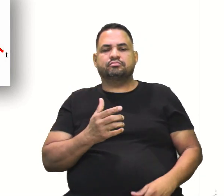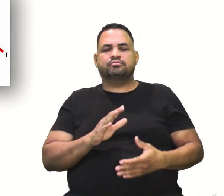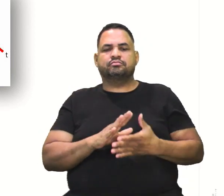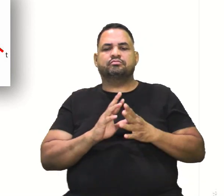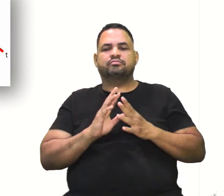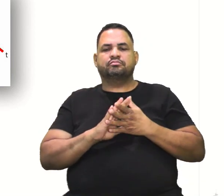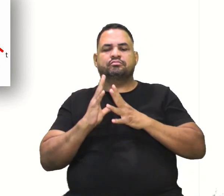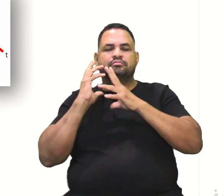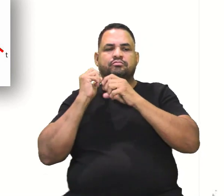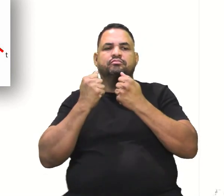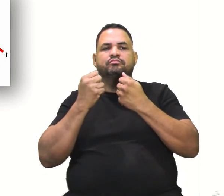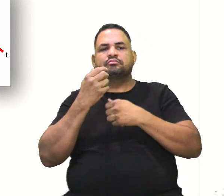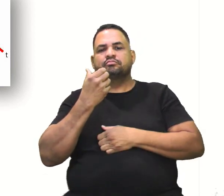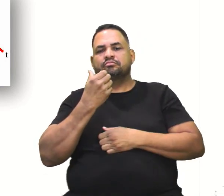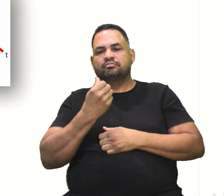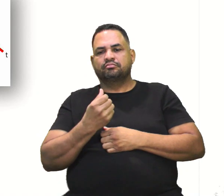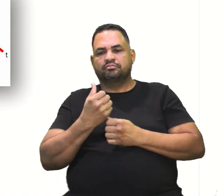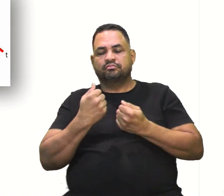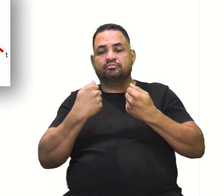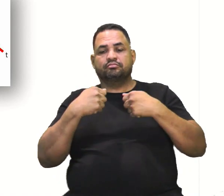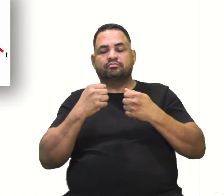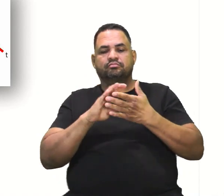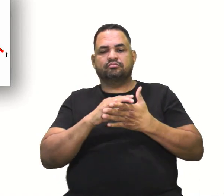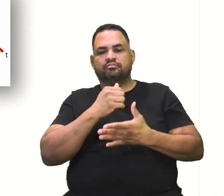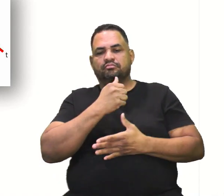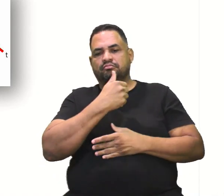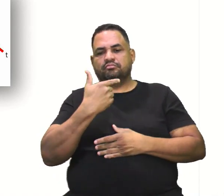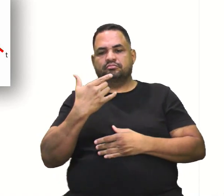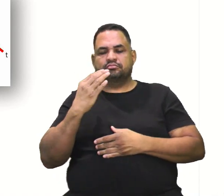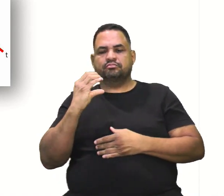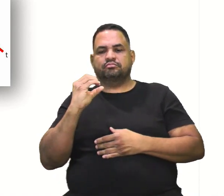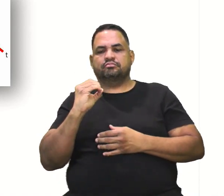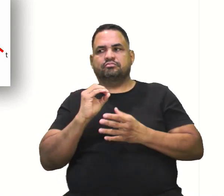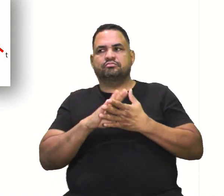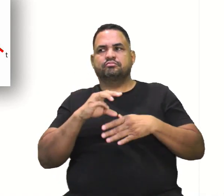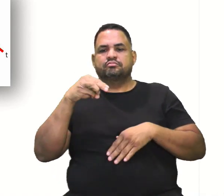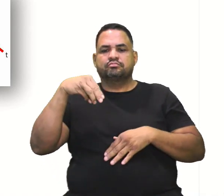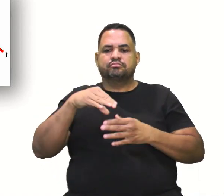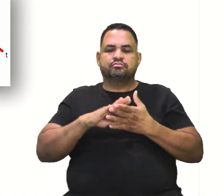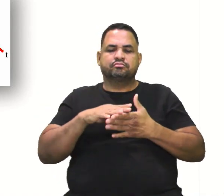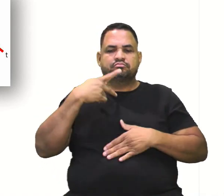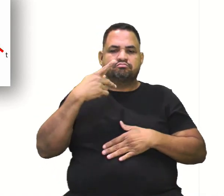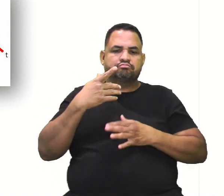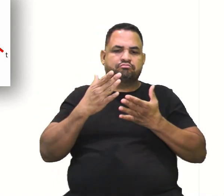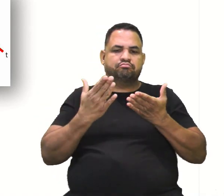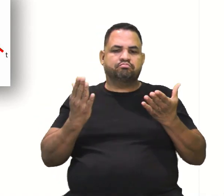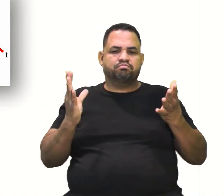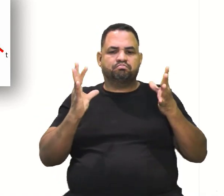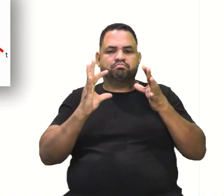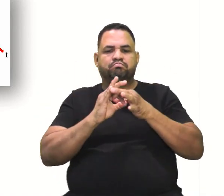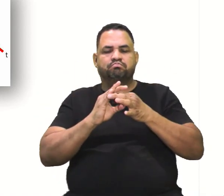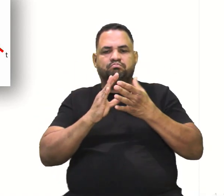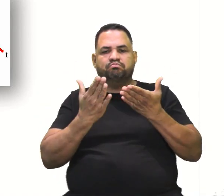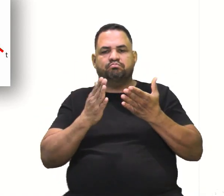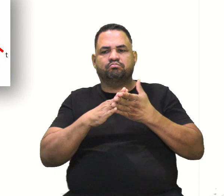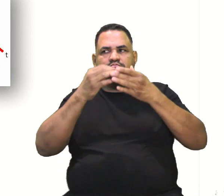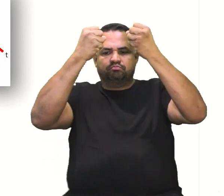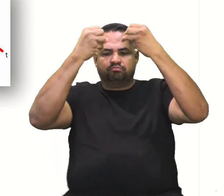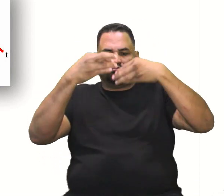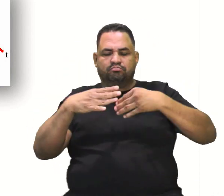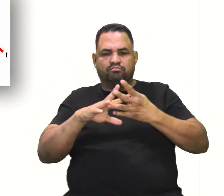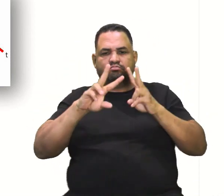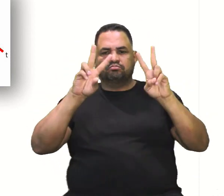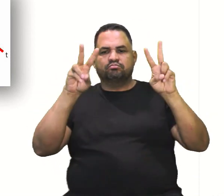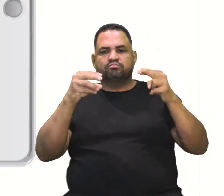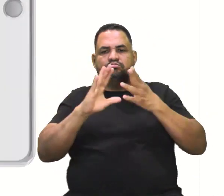porque é o que é possível dentro de 20 minutos para a gente poder contextualizar, falar direitinho para vocês e explanar bem os